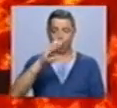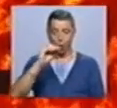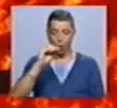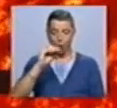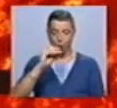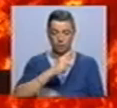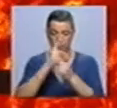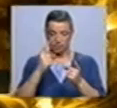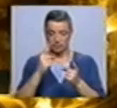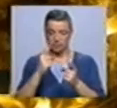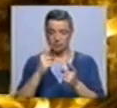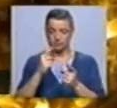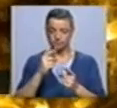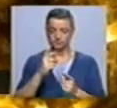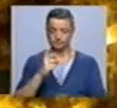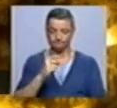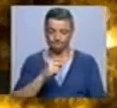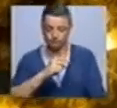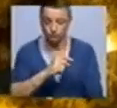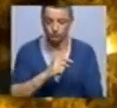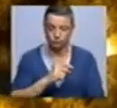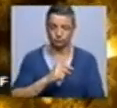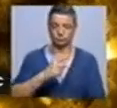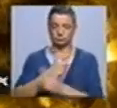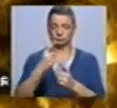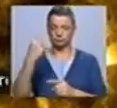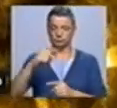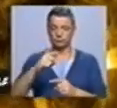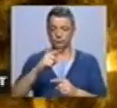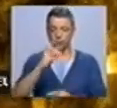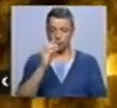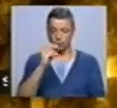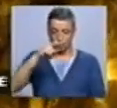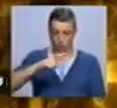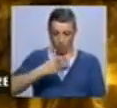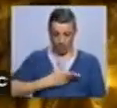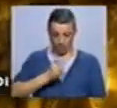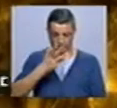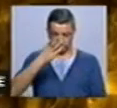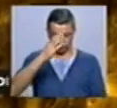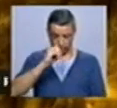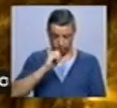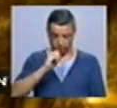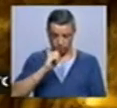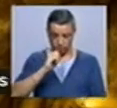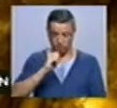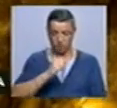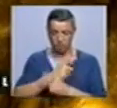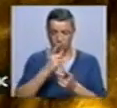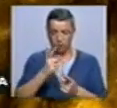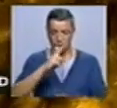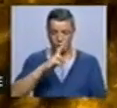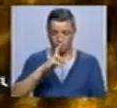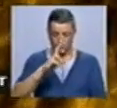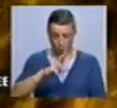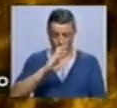assim hexagonal, digamos assim, pensa-se também, é fruto precisamente destas ondas de Rossby e, como é óbvio, isto não podia, era